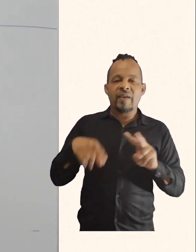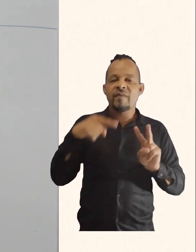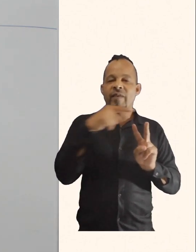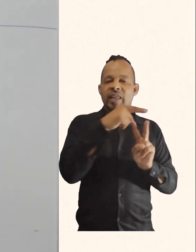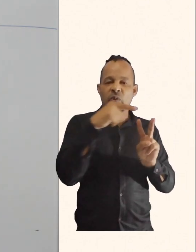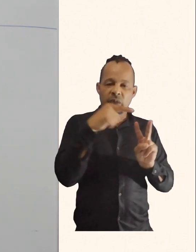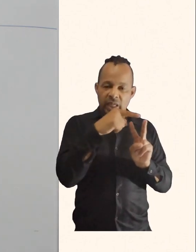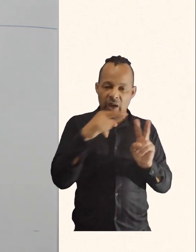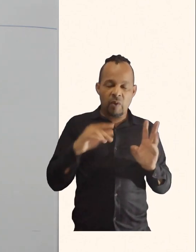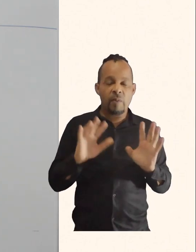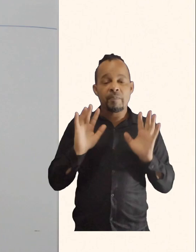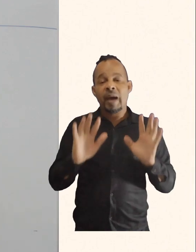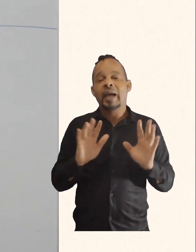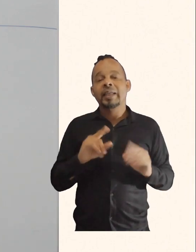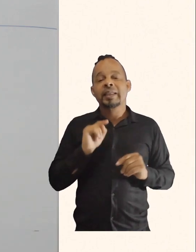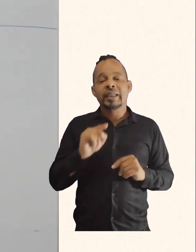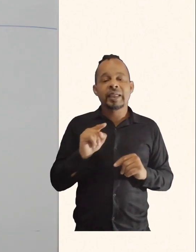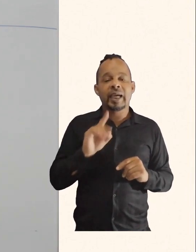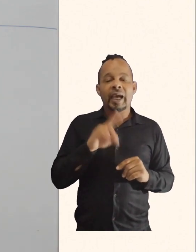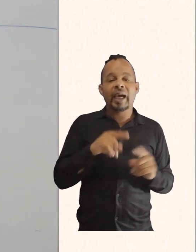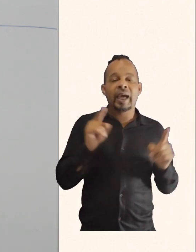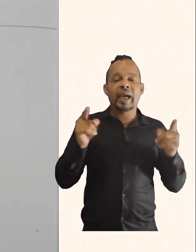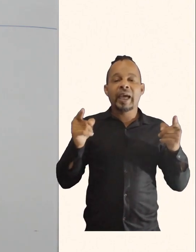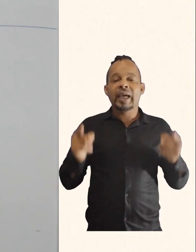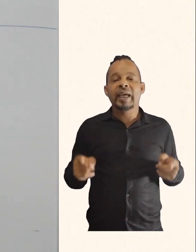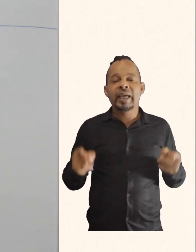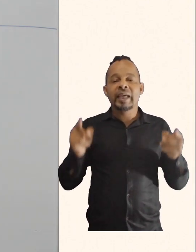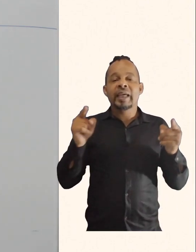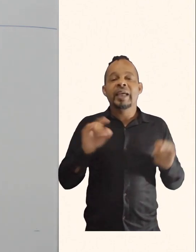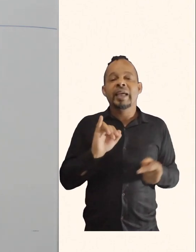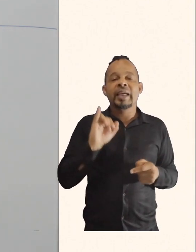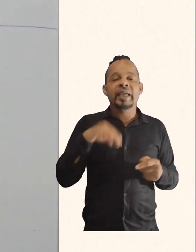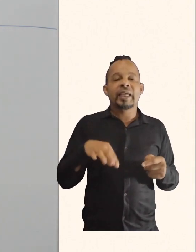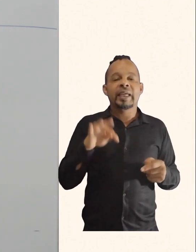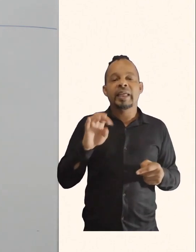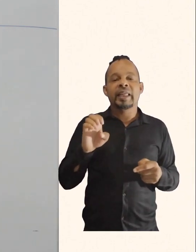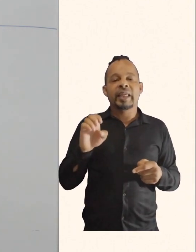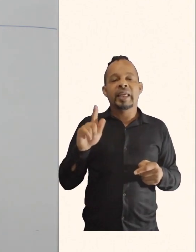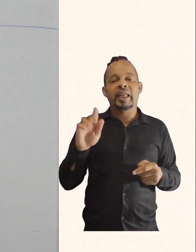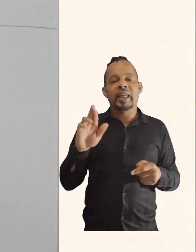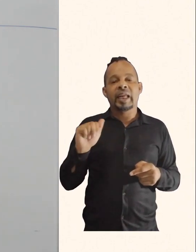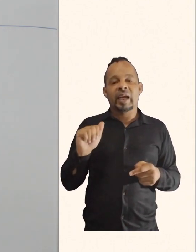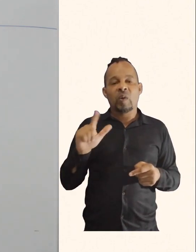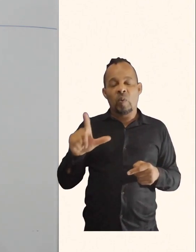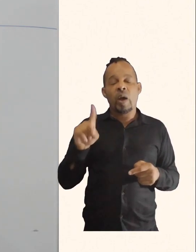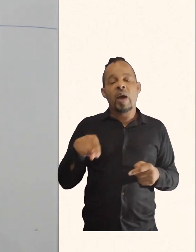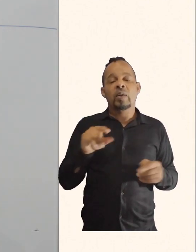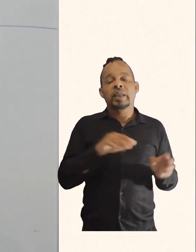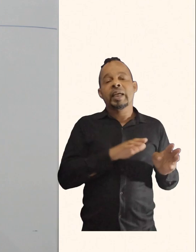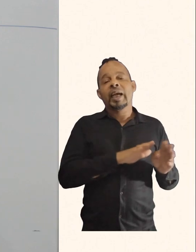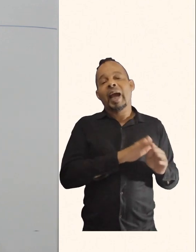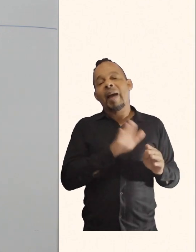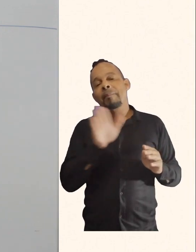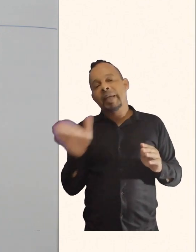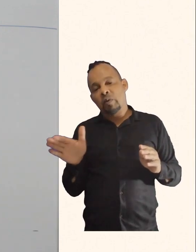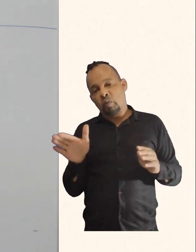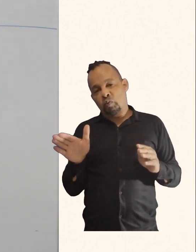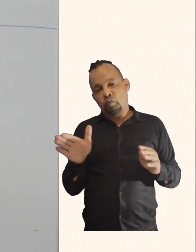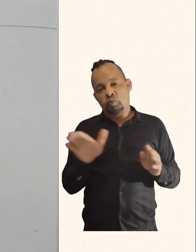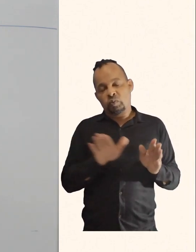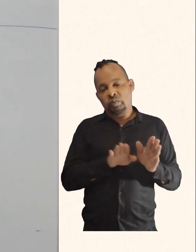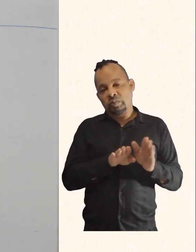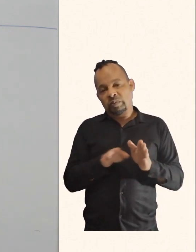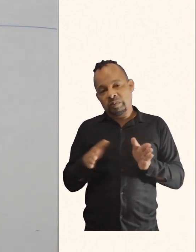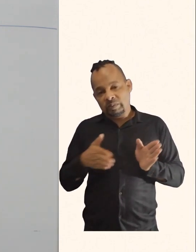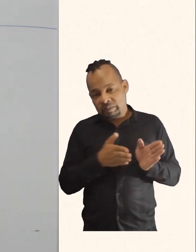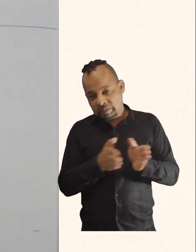mas a integral do trabalho é uma integral de caminho, é uma integral que é feita sobre uma